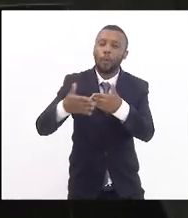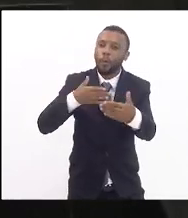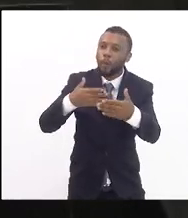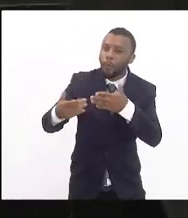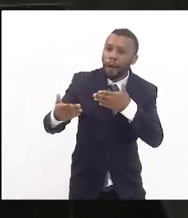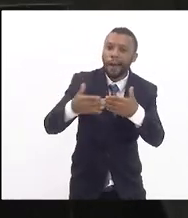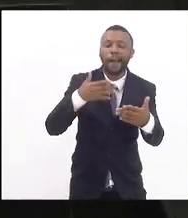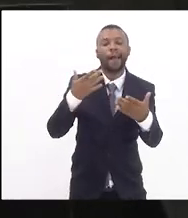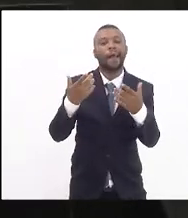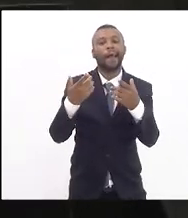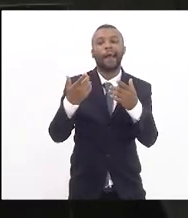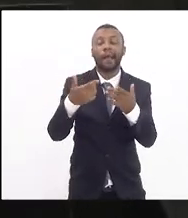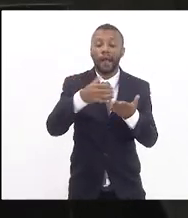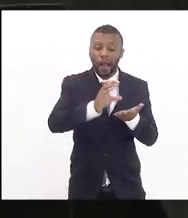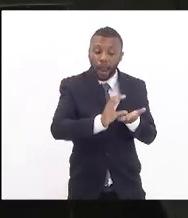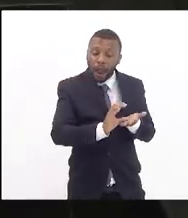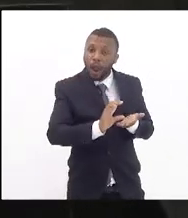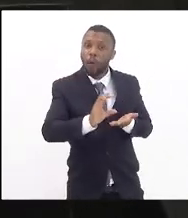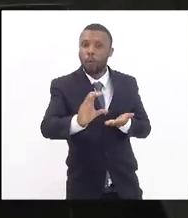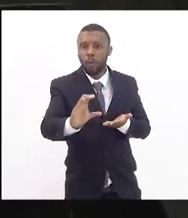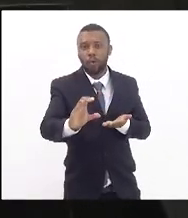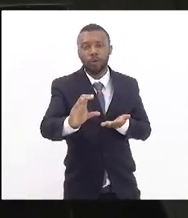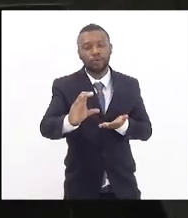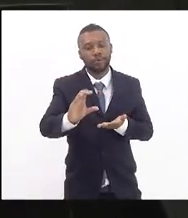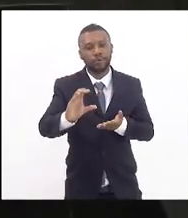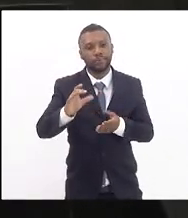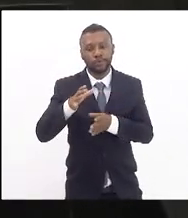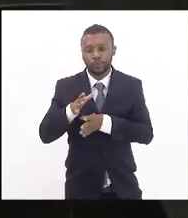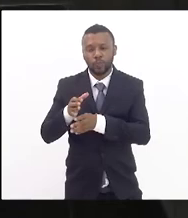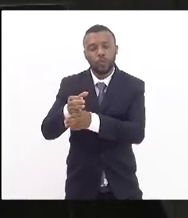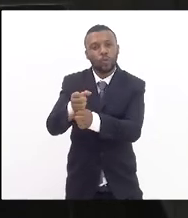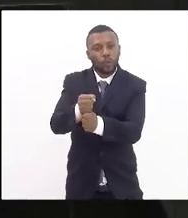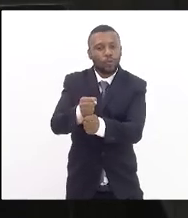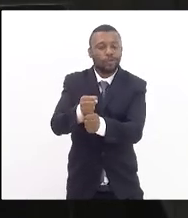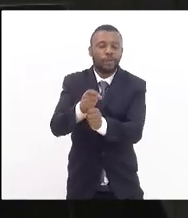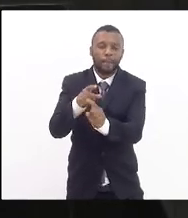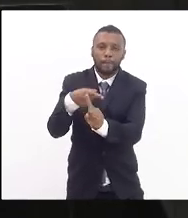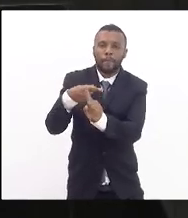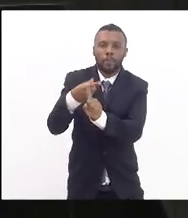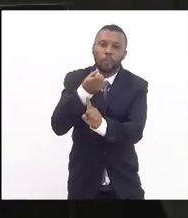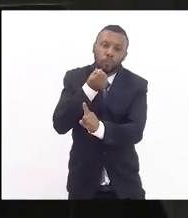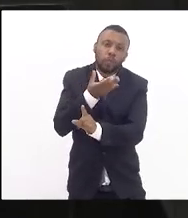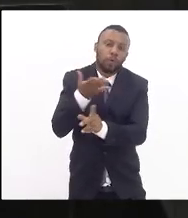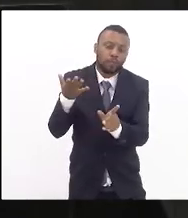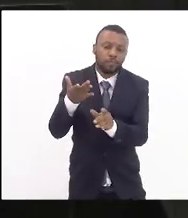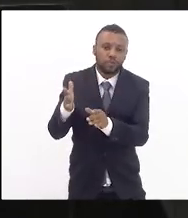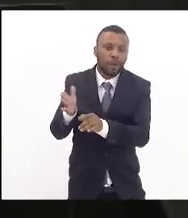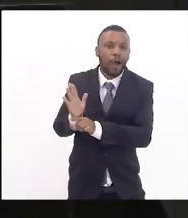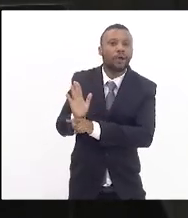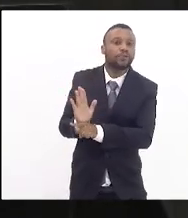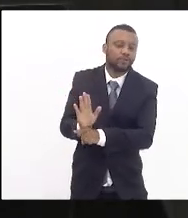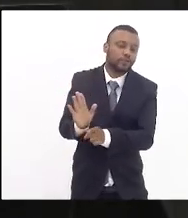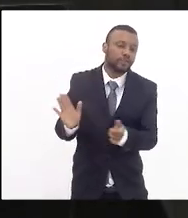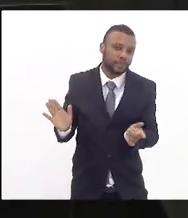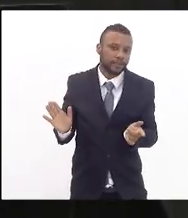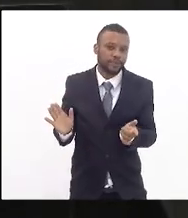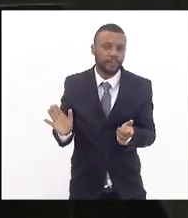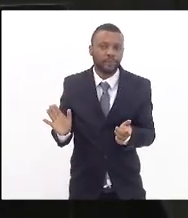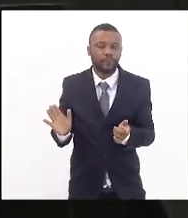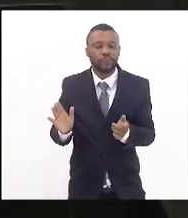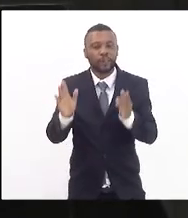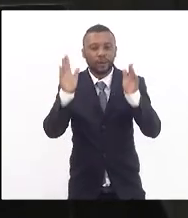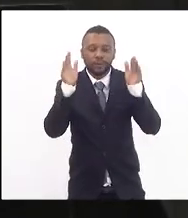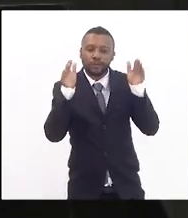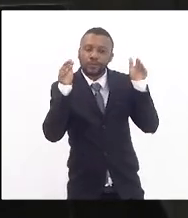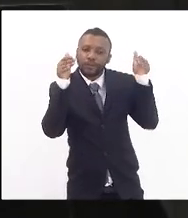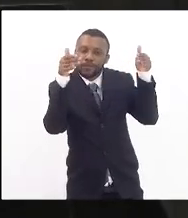qualquer recurso entra positivamente no seu caixa. Nesse especificamente,